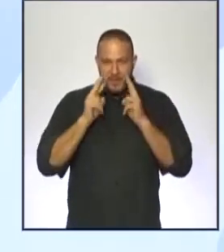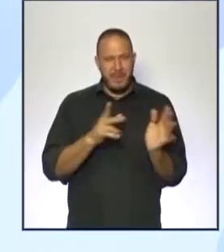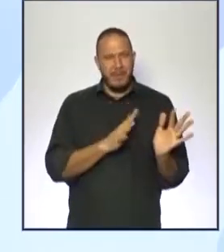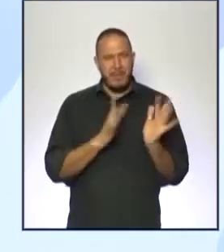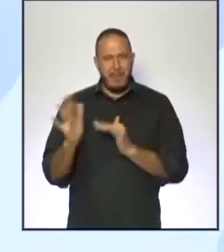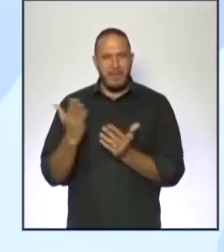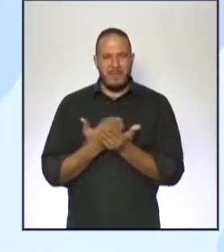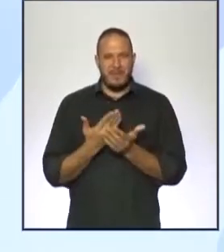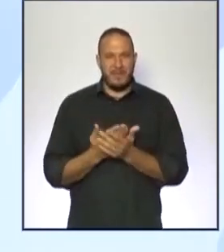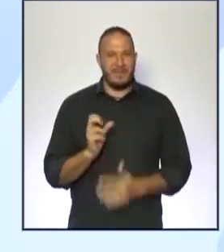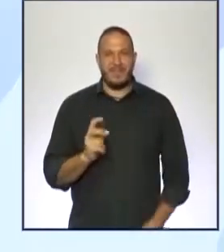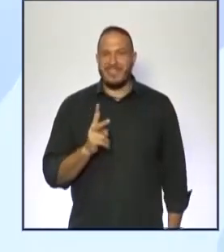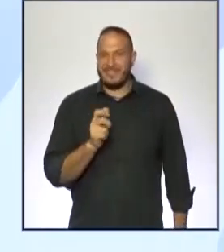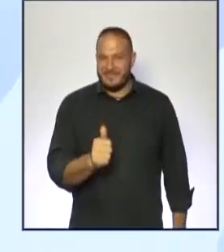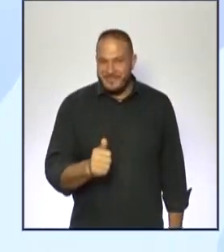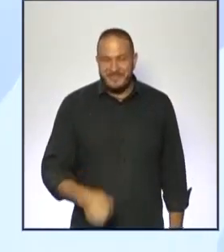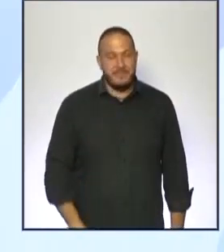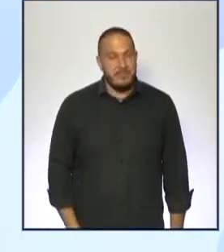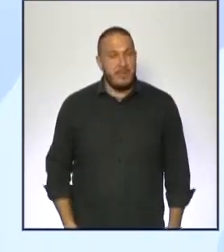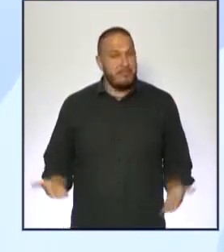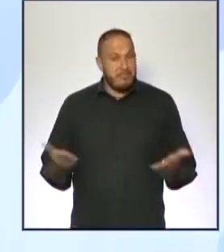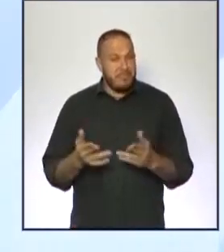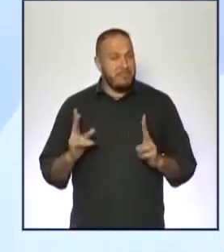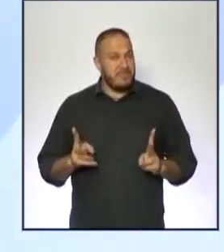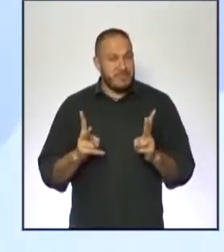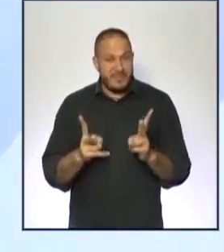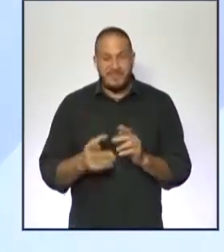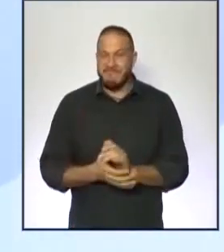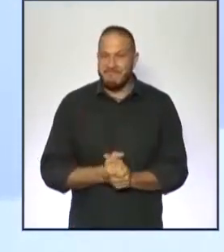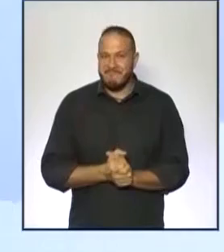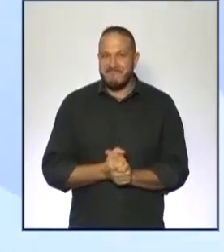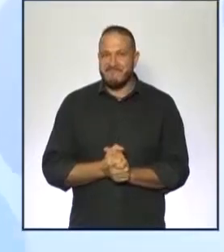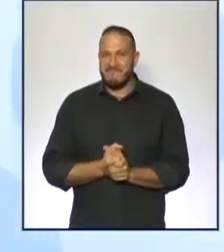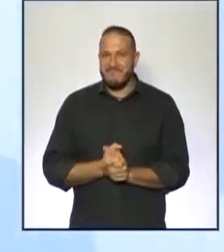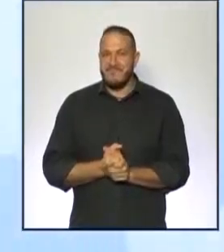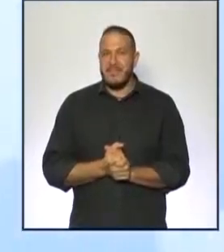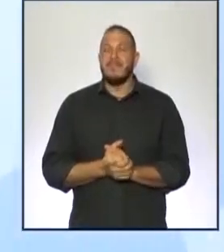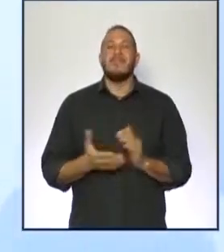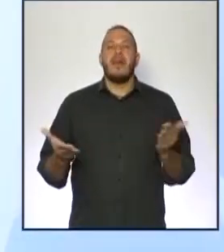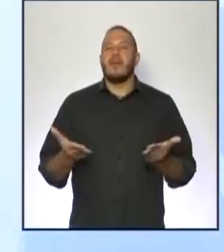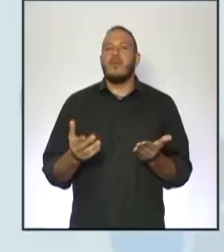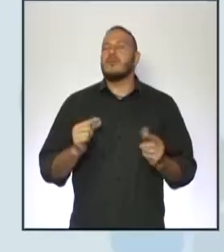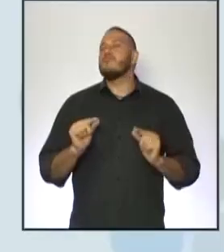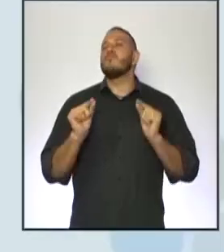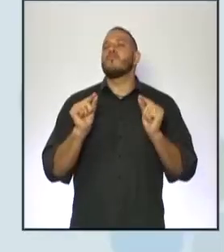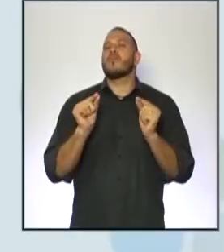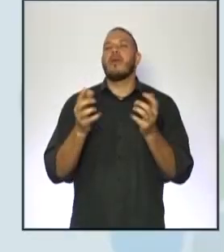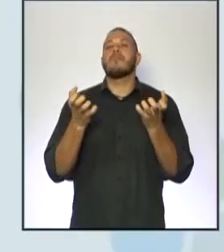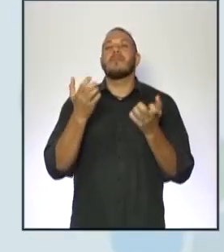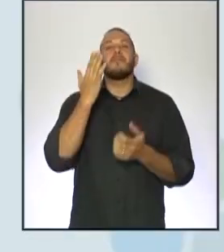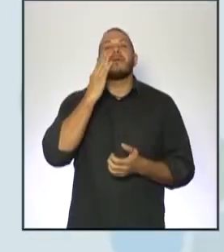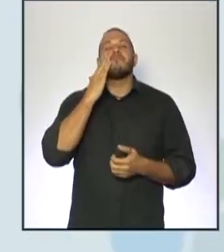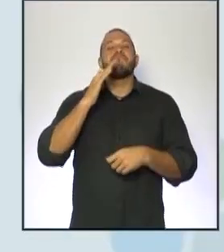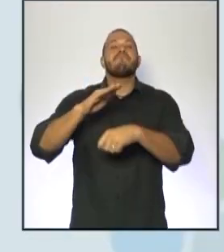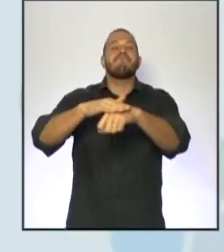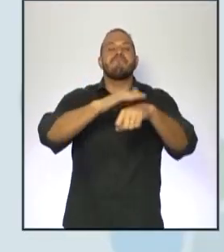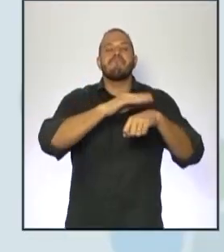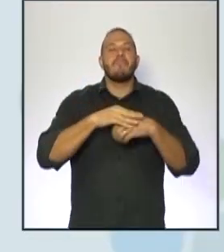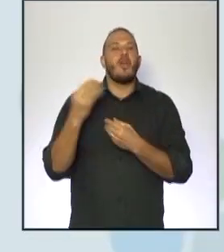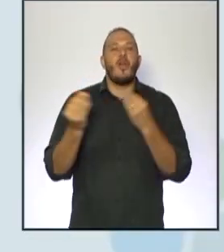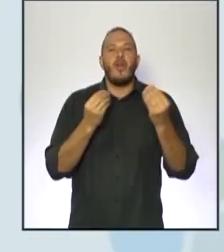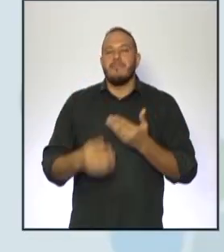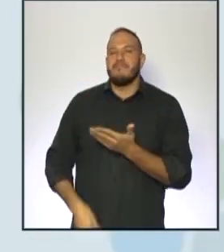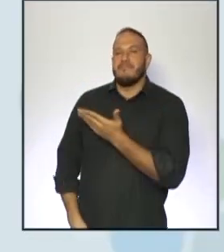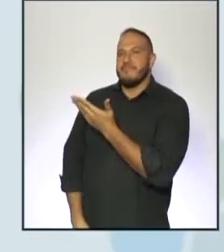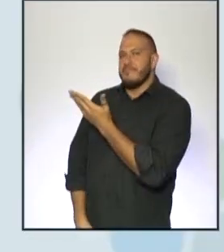aulas. E vamos seguir então. Agora eu quero então saber de vocês. Como repensar